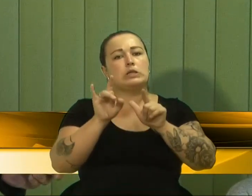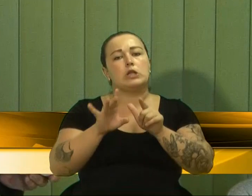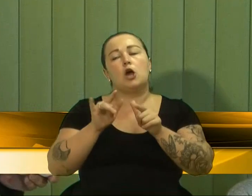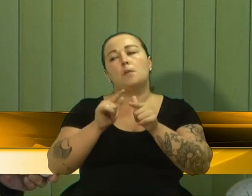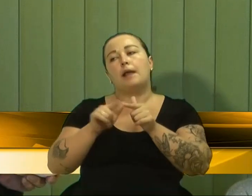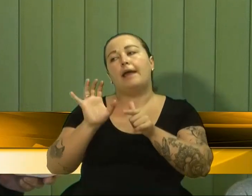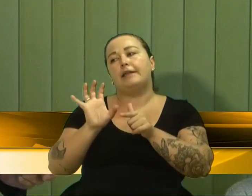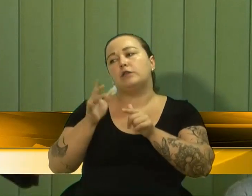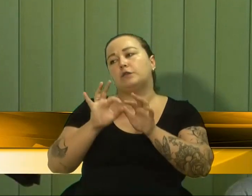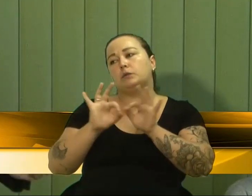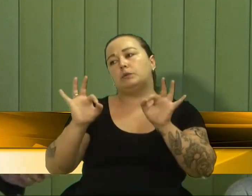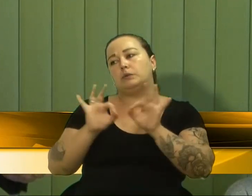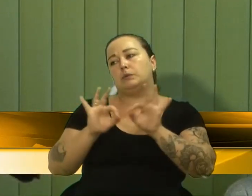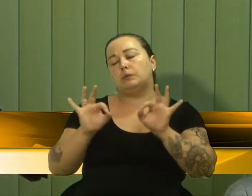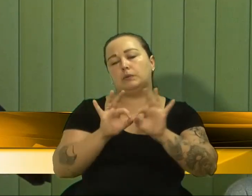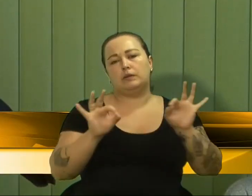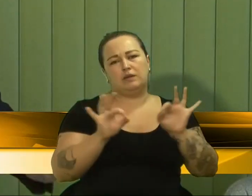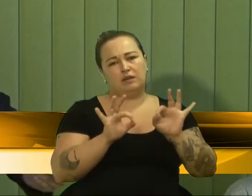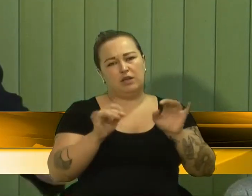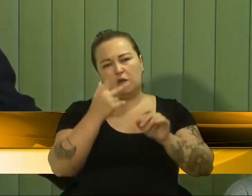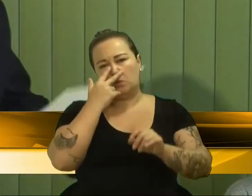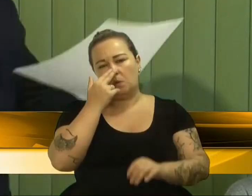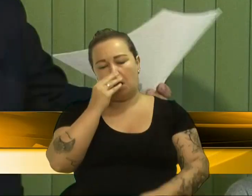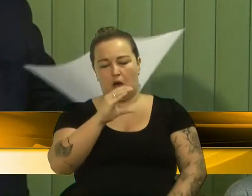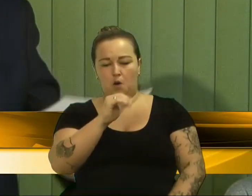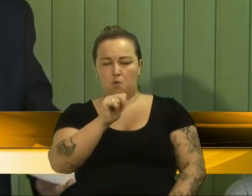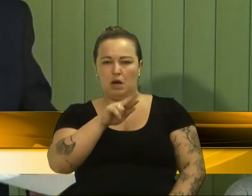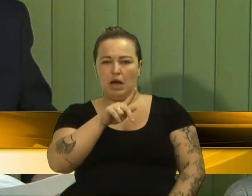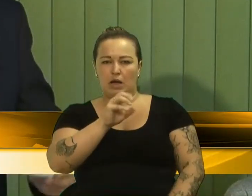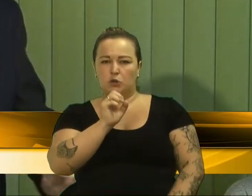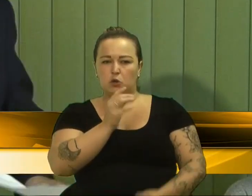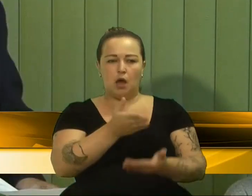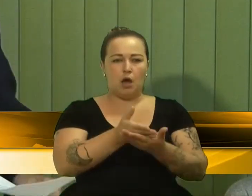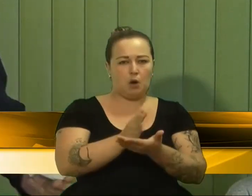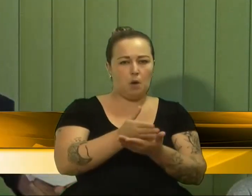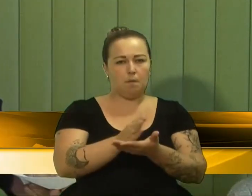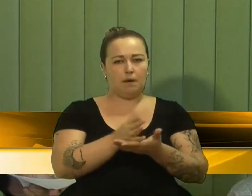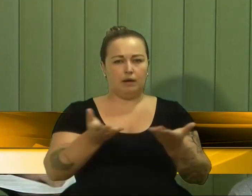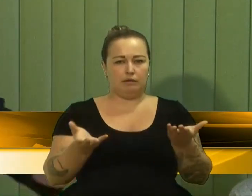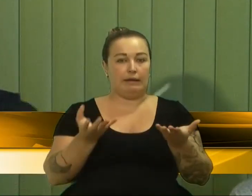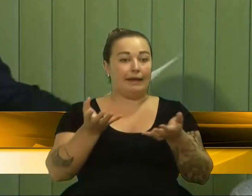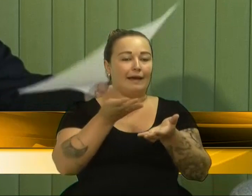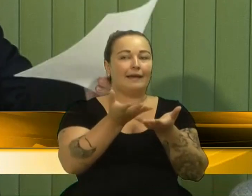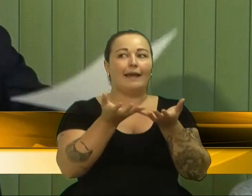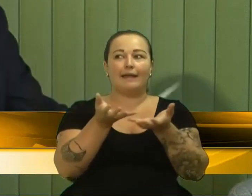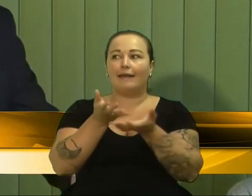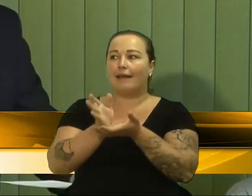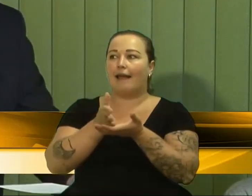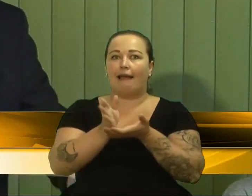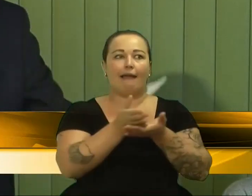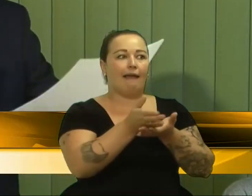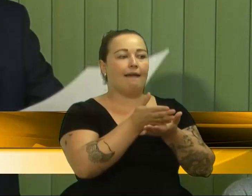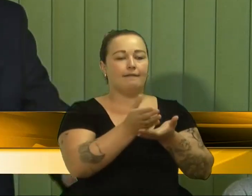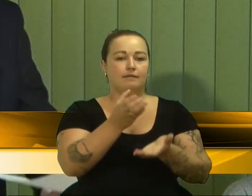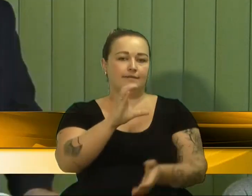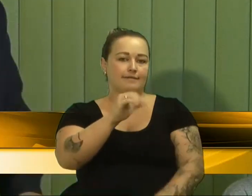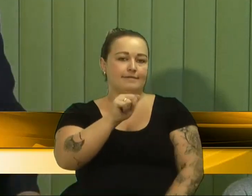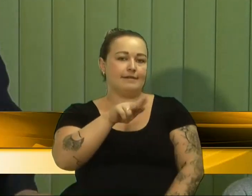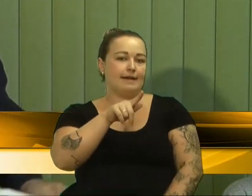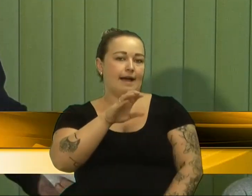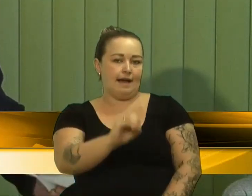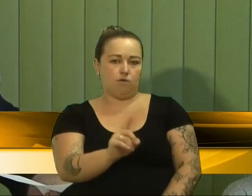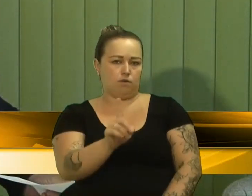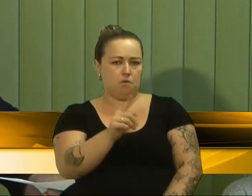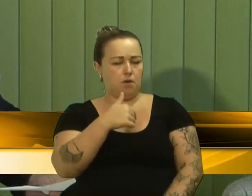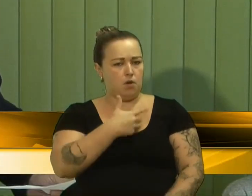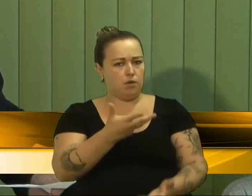para carguinhos, que tem de gente que está atrapalhando esse governo com cargos, querendo cargos. Eu quero colaborar indicando caminhos,